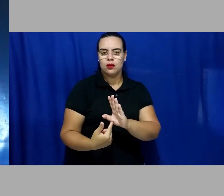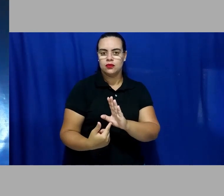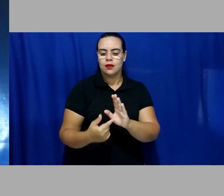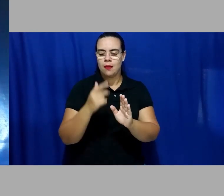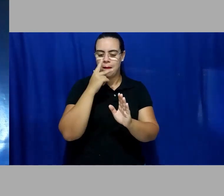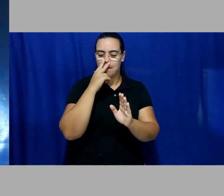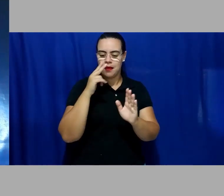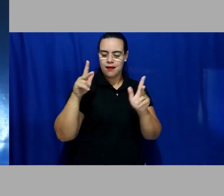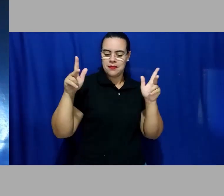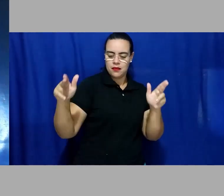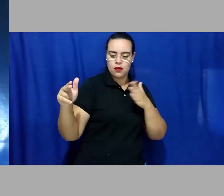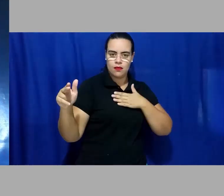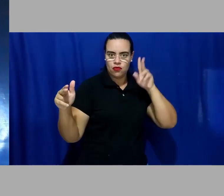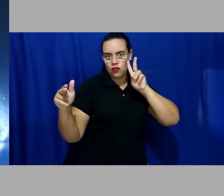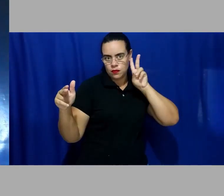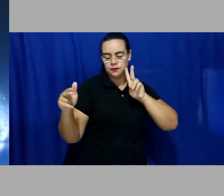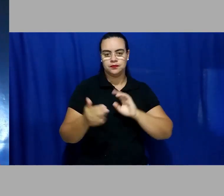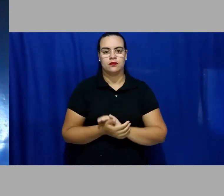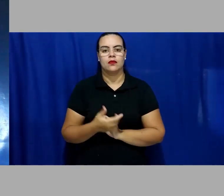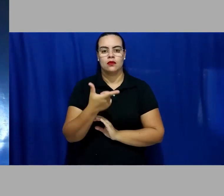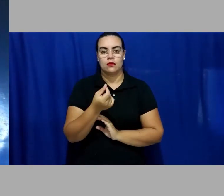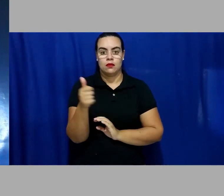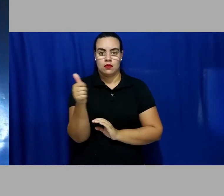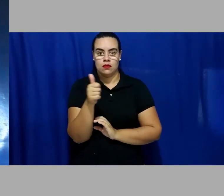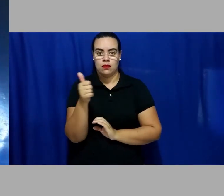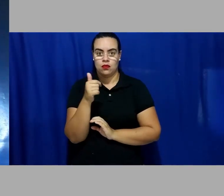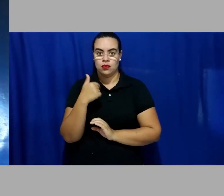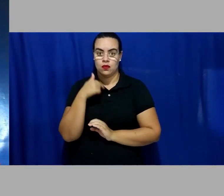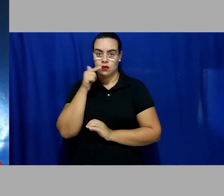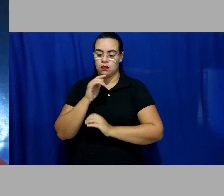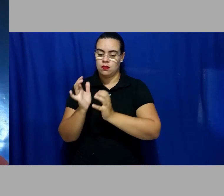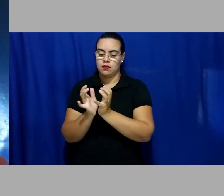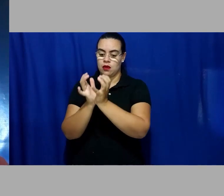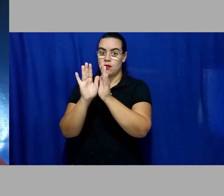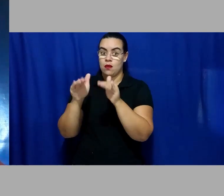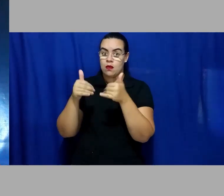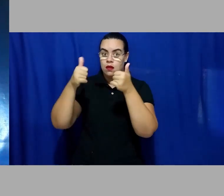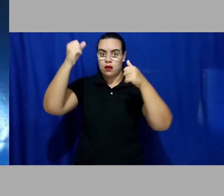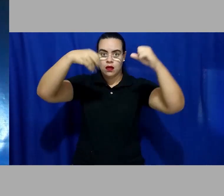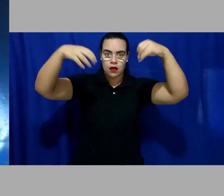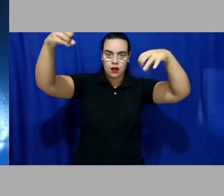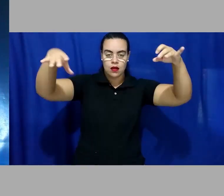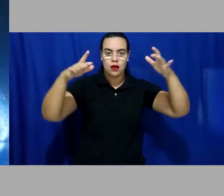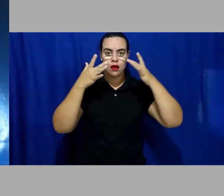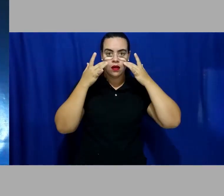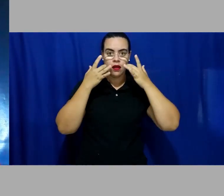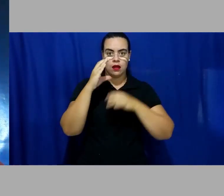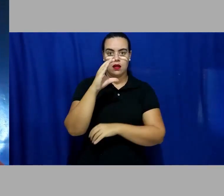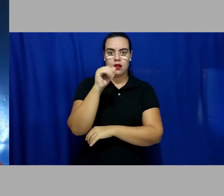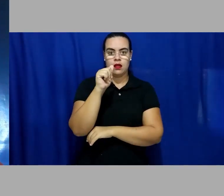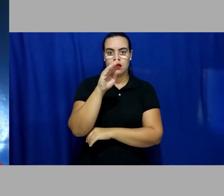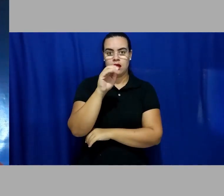um recorte da minha história. Em 2011, eu compartilhei com o diretor Rodolfo Garcia Vasques o prêmio Shell